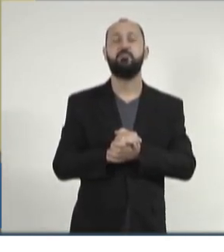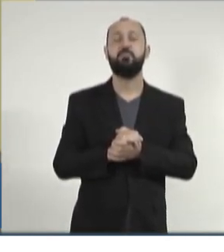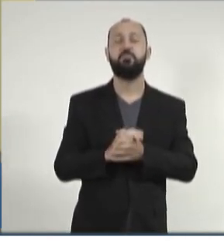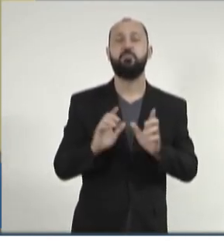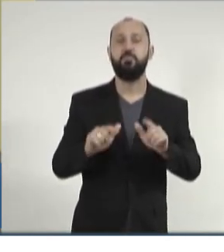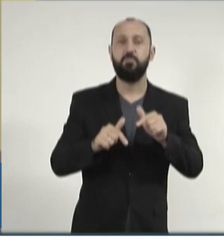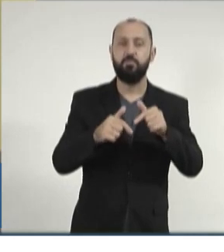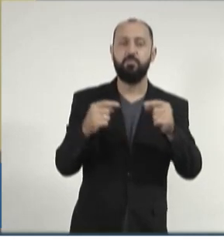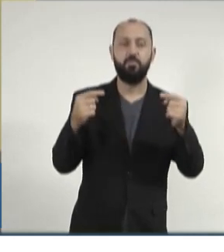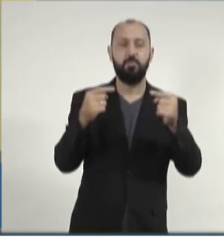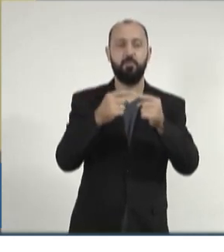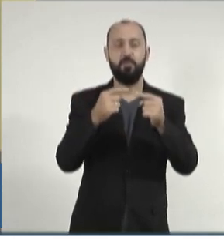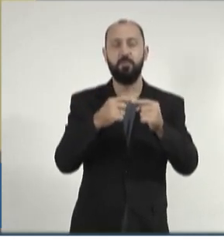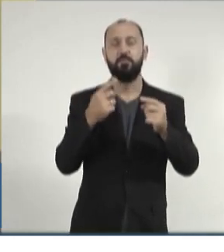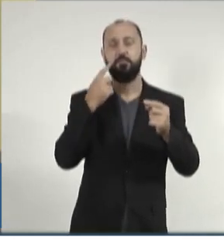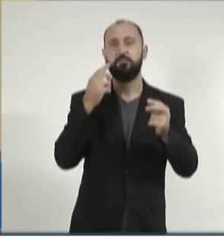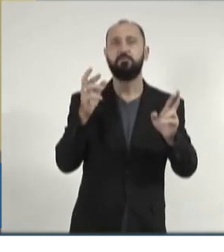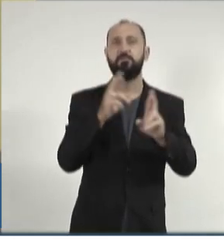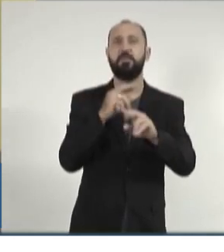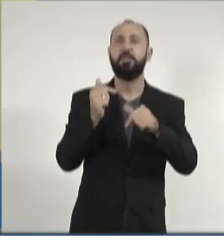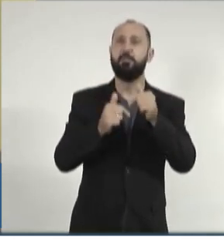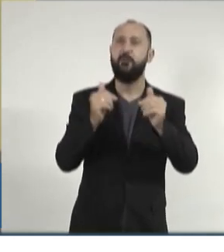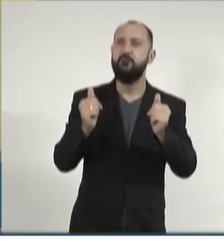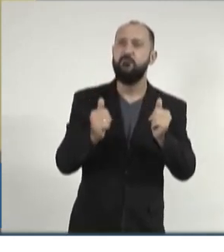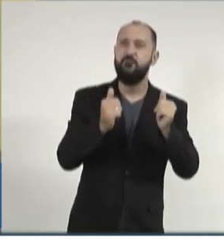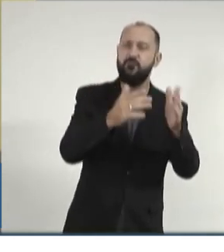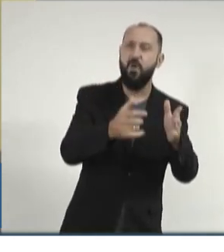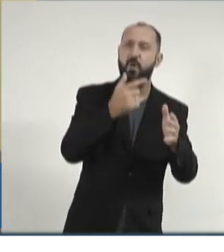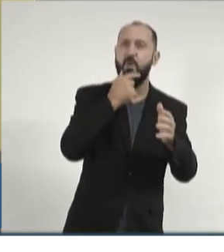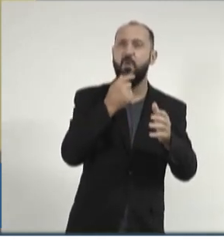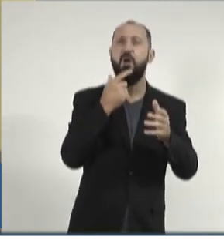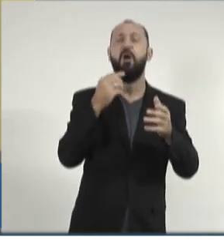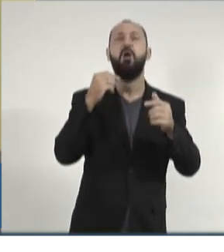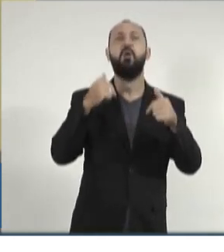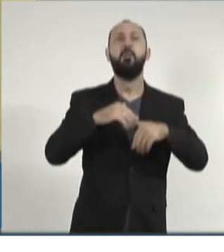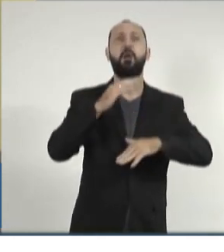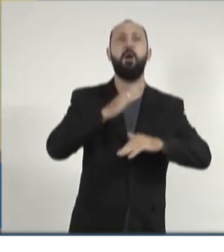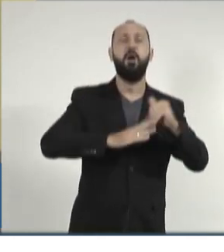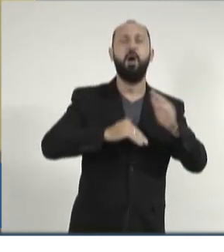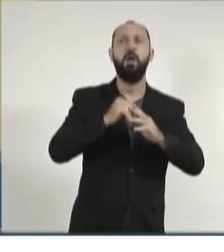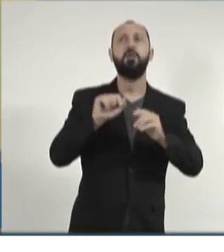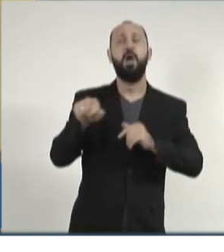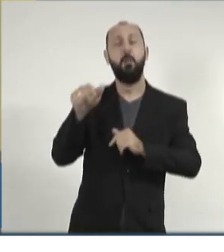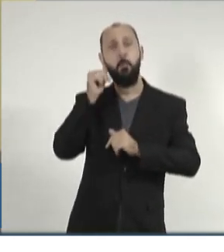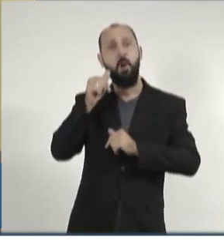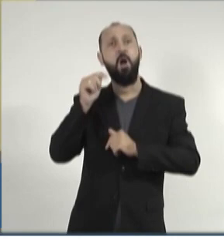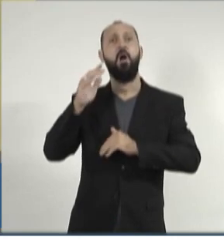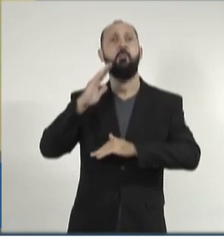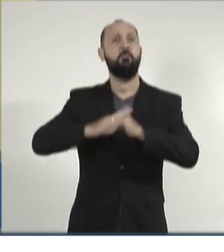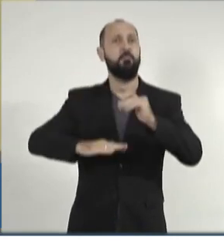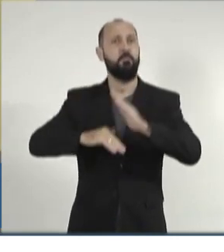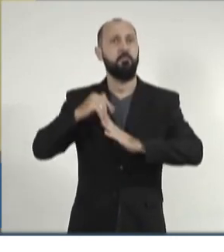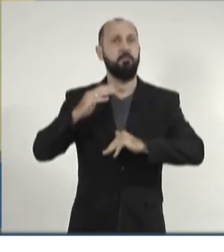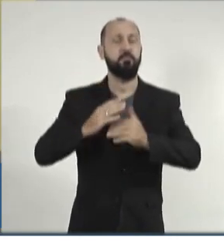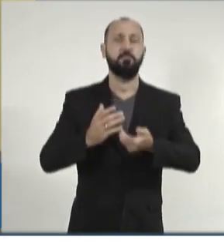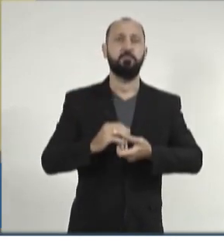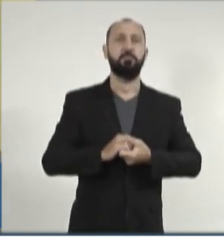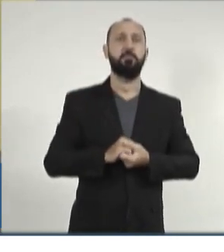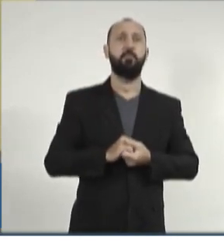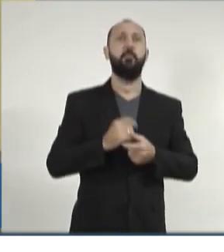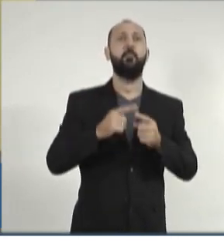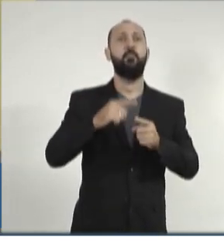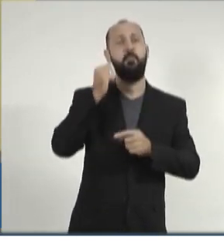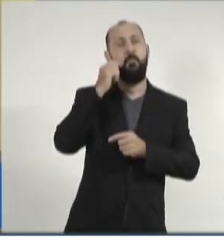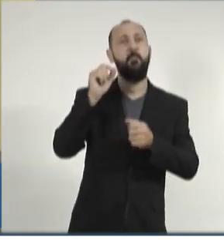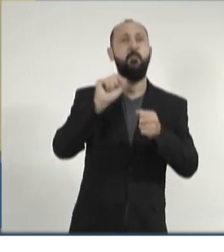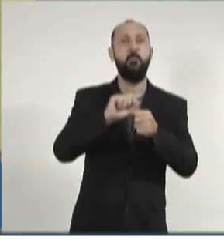Atividades relacionadas a homem para trabalhar fora, o que é do homem de profissão, o que é da mulher de profissão, o que a mulher